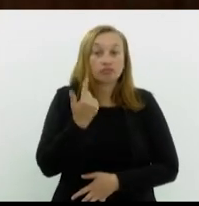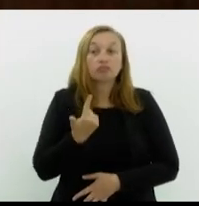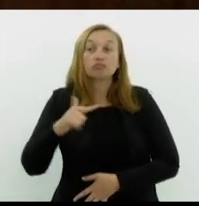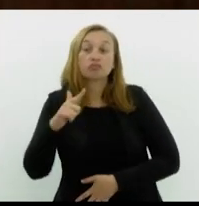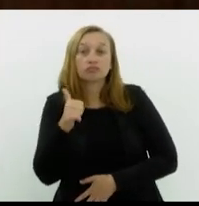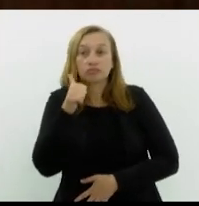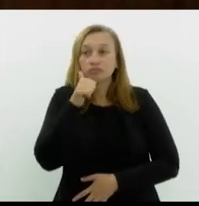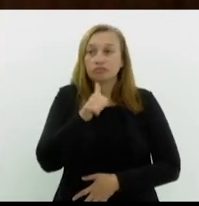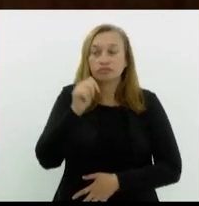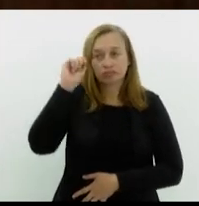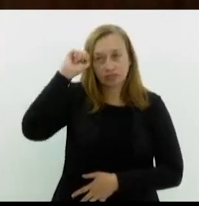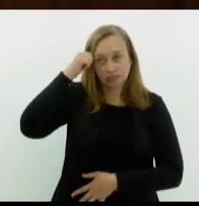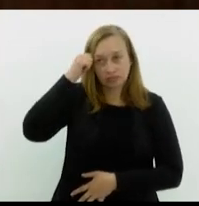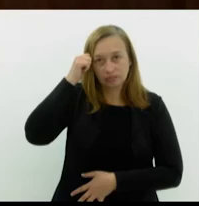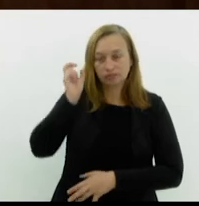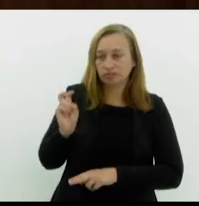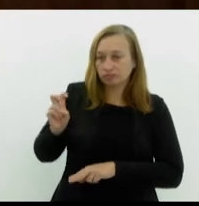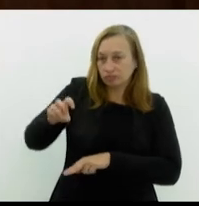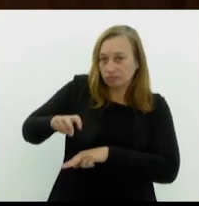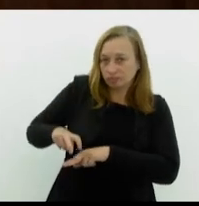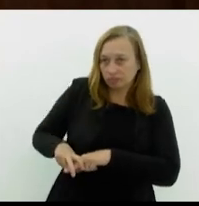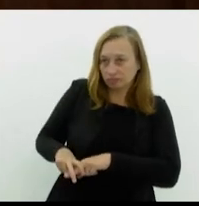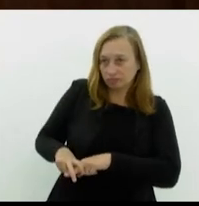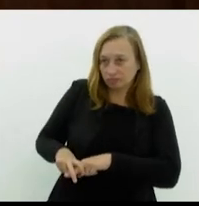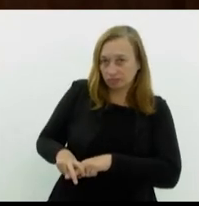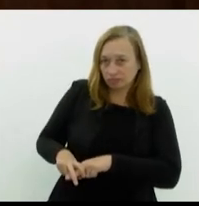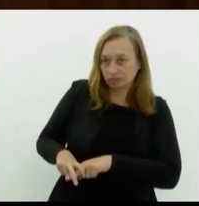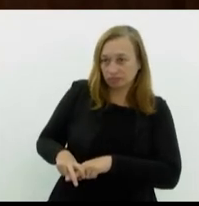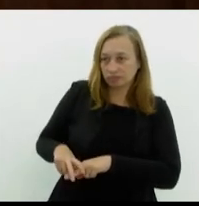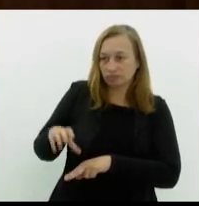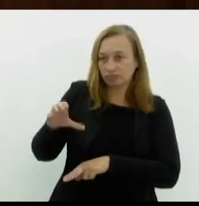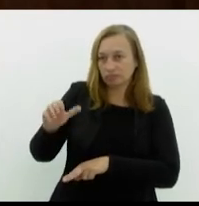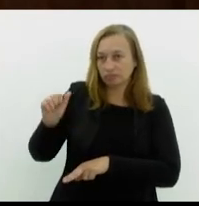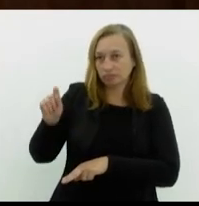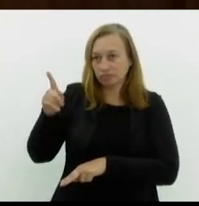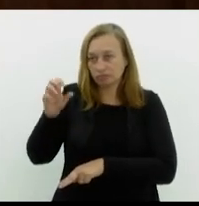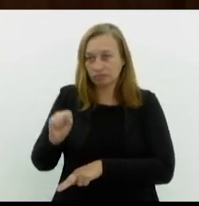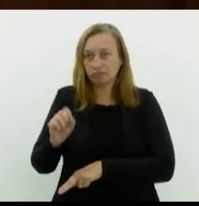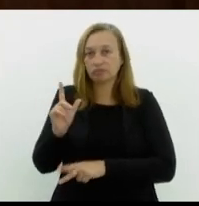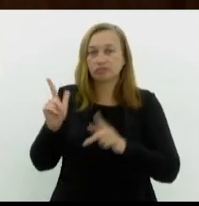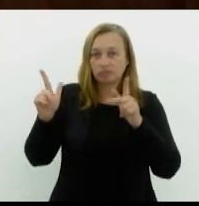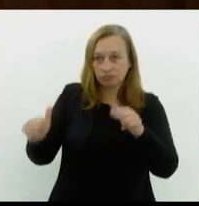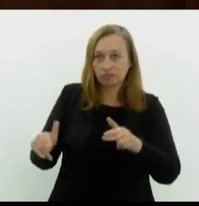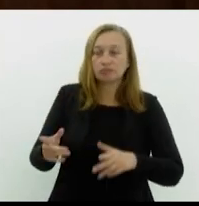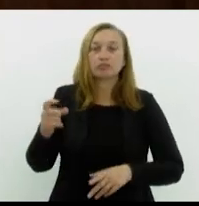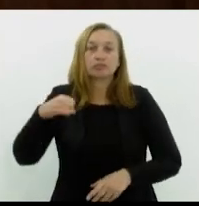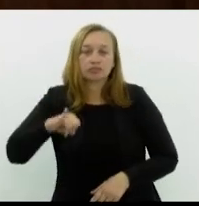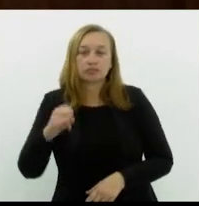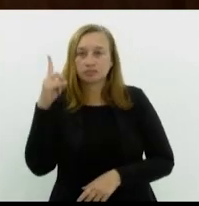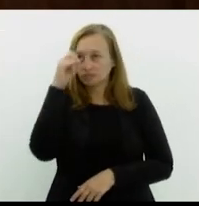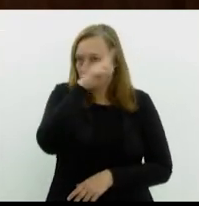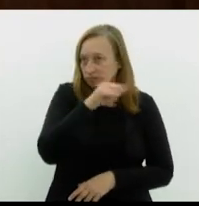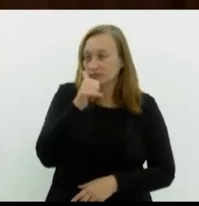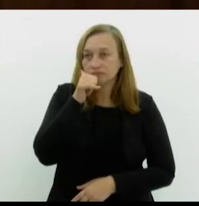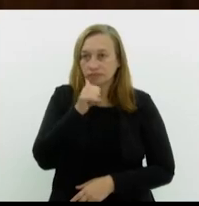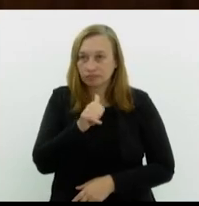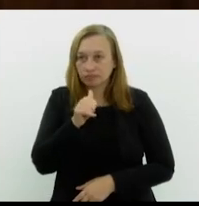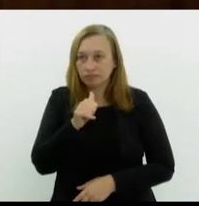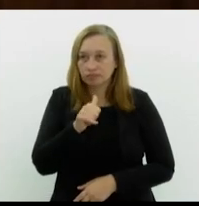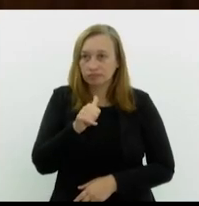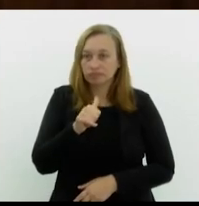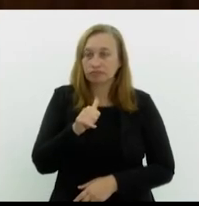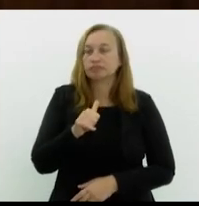mulher negra ocupando aquele cargo. E se foi difícil para as mulheres